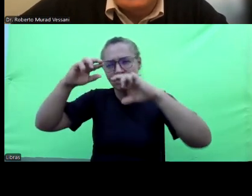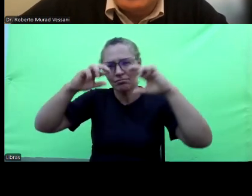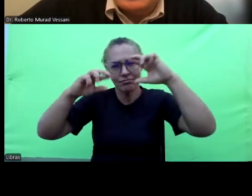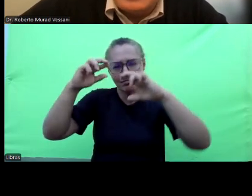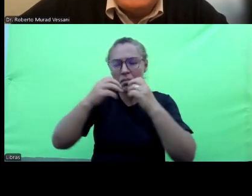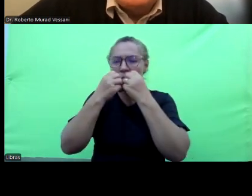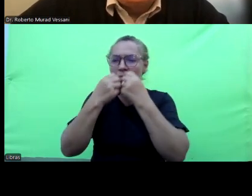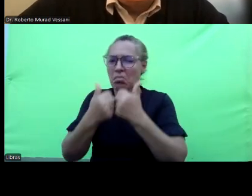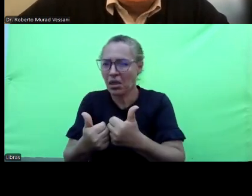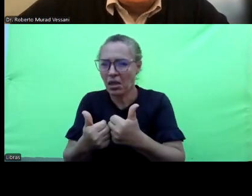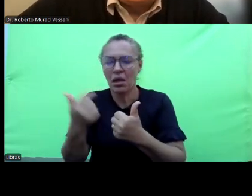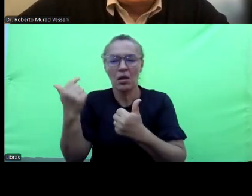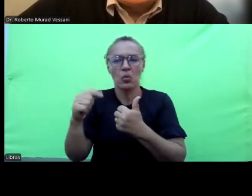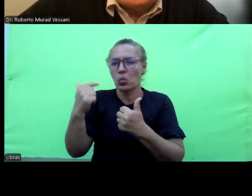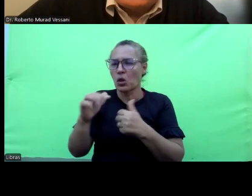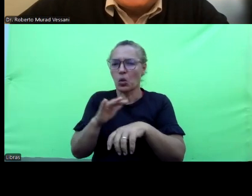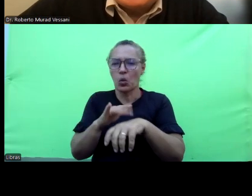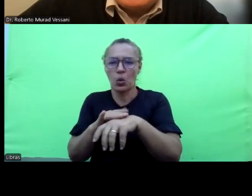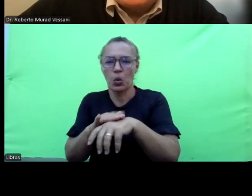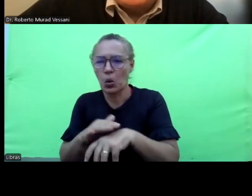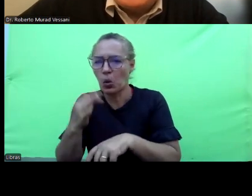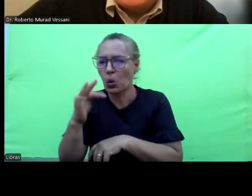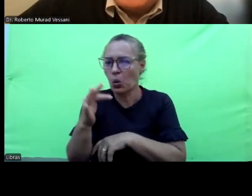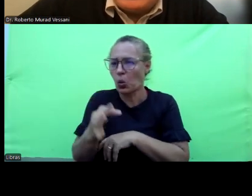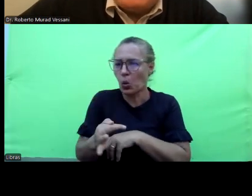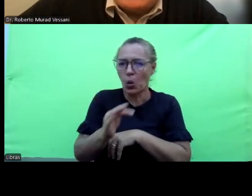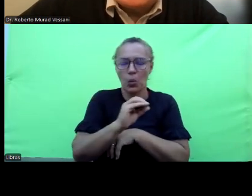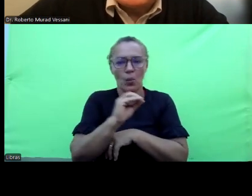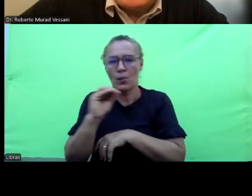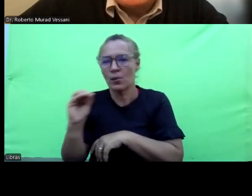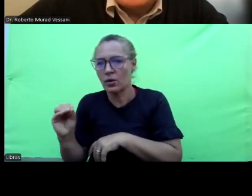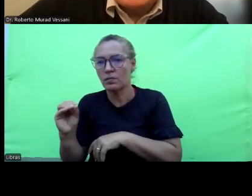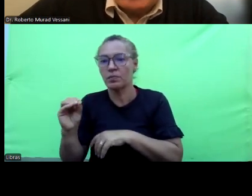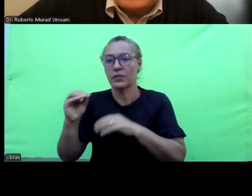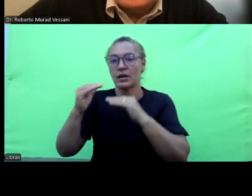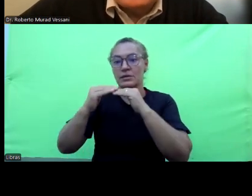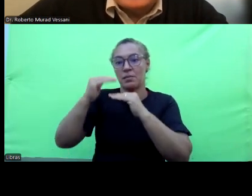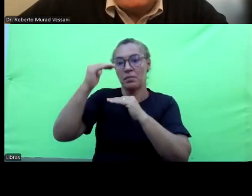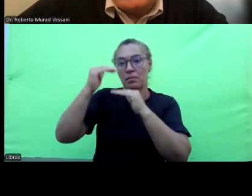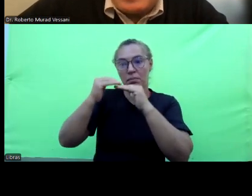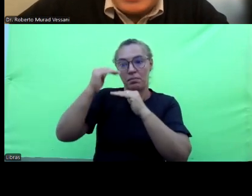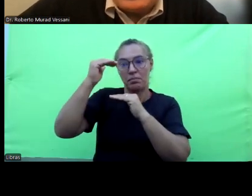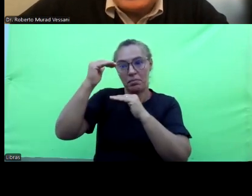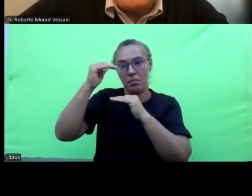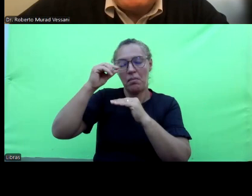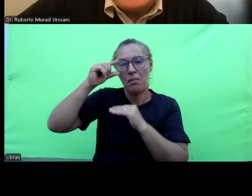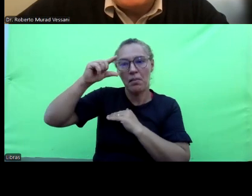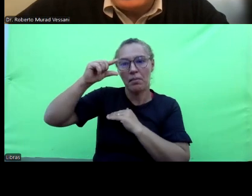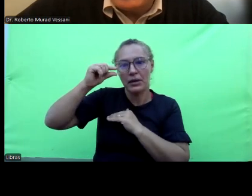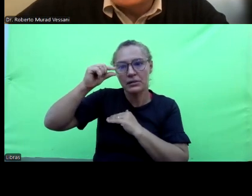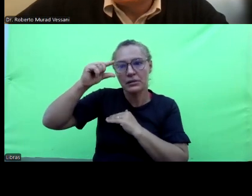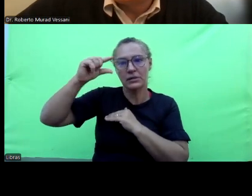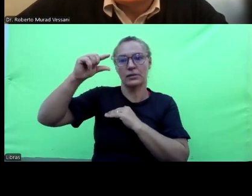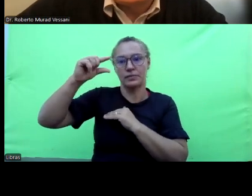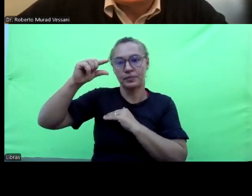não tem dor. Essa pressão aumentada nesses níveis, para essa condição que é o primário de ângulo aberto,